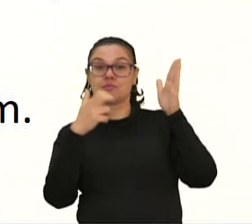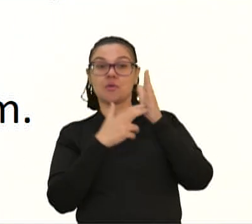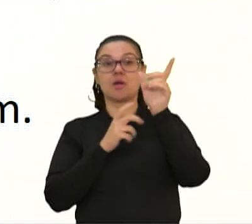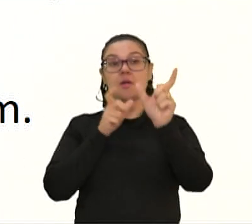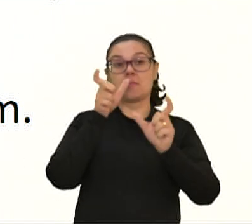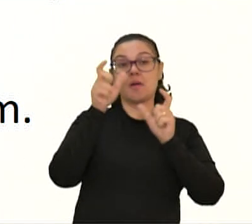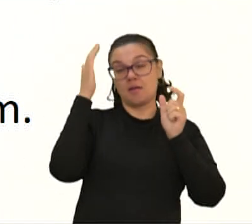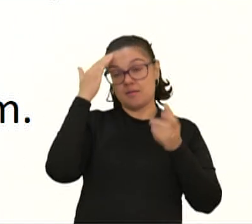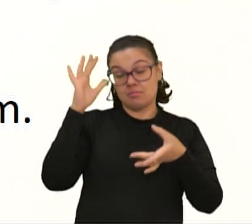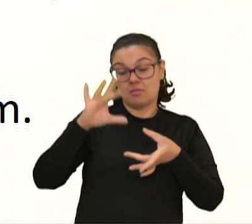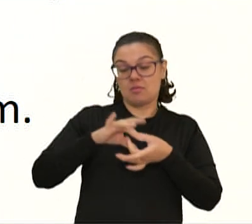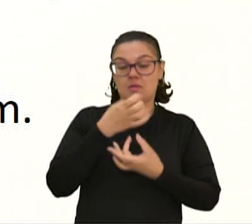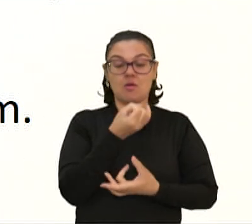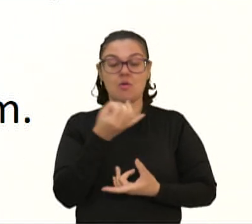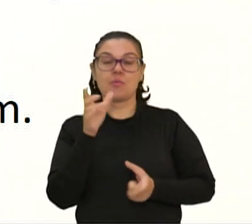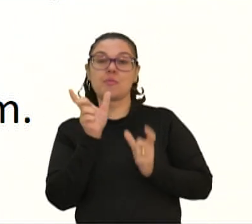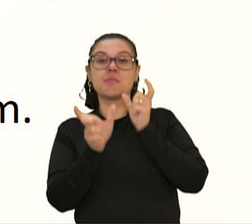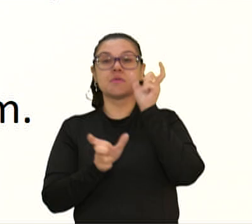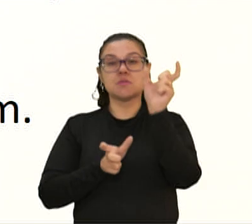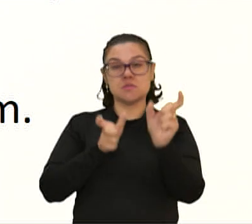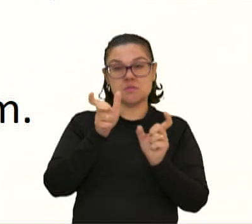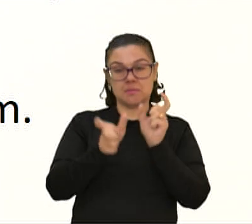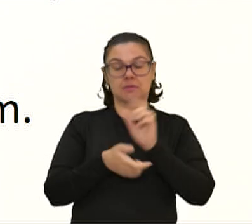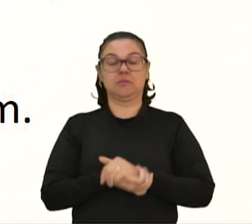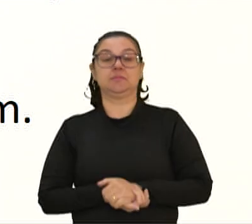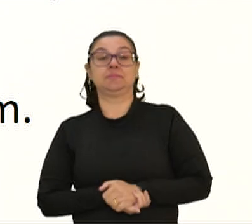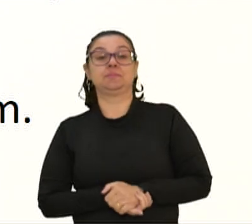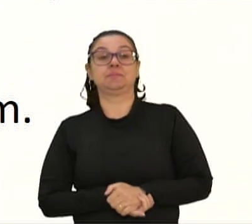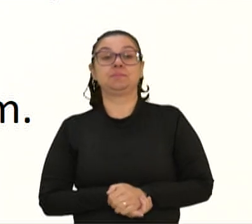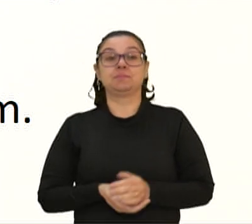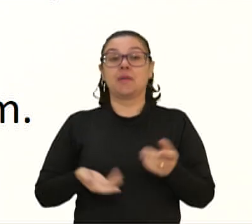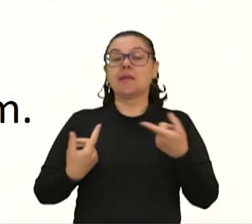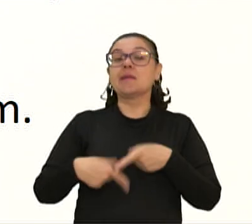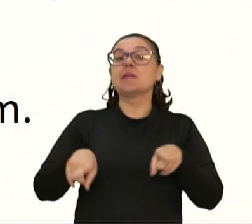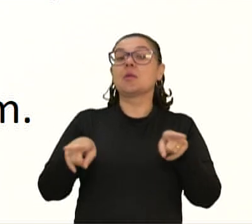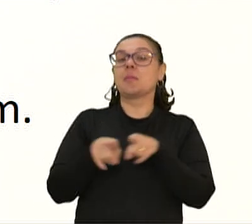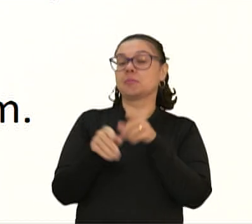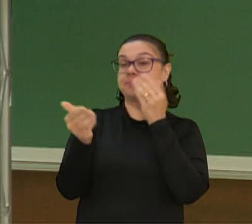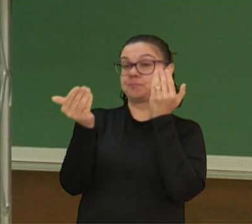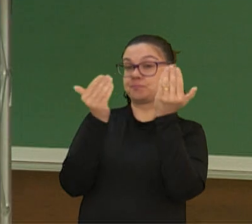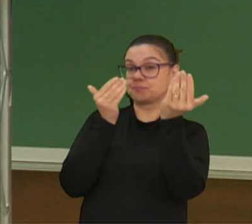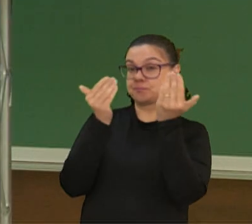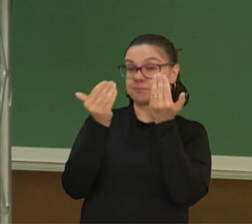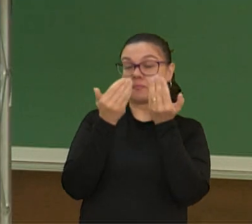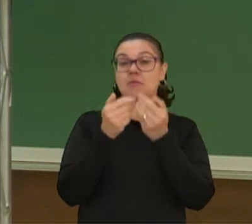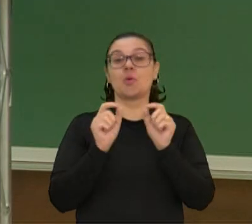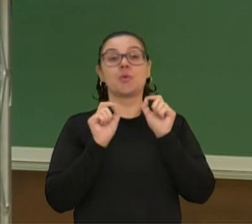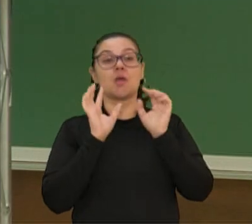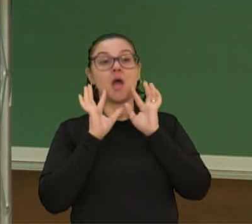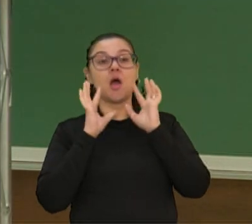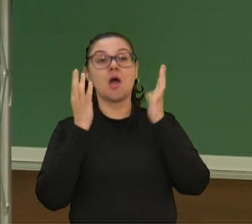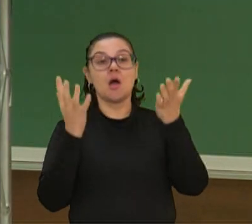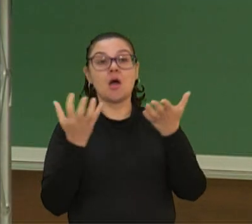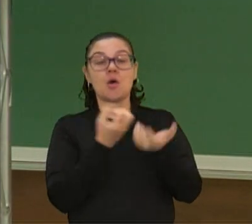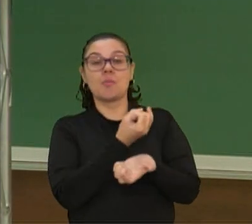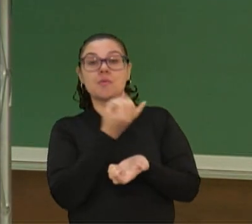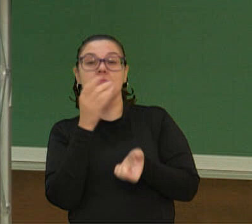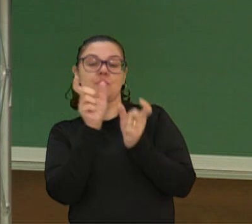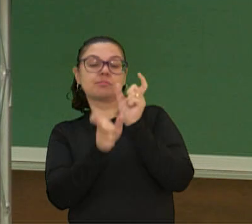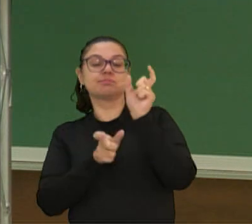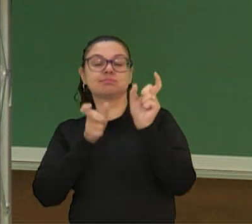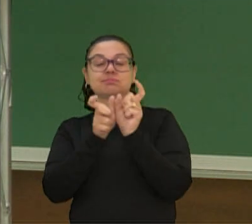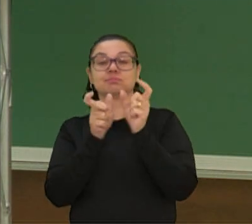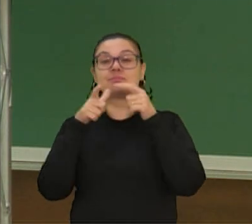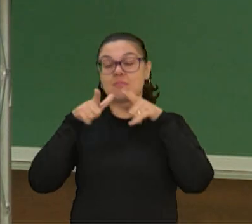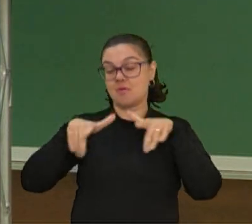a compreensão de algumas palavras, uma pesquisa lexical que a gente fez. E, finalmente, analisamos os efeitos de sentido de algumas